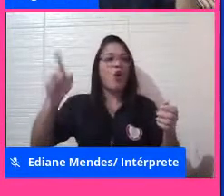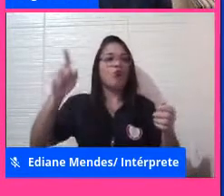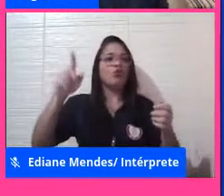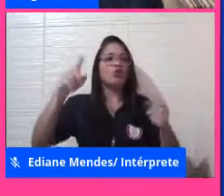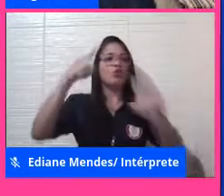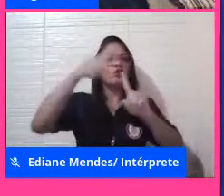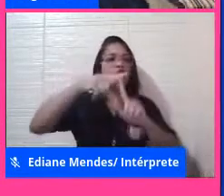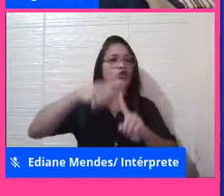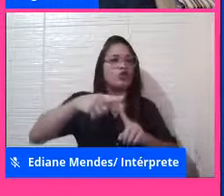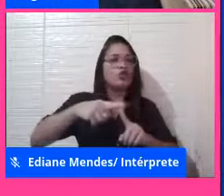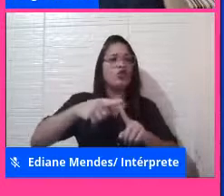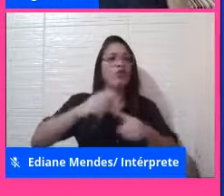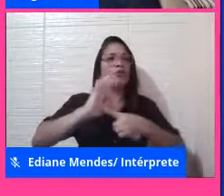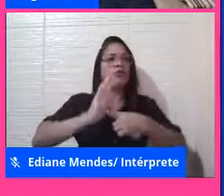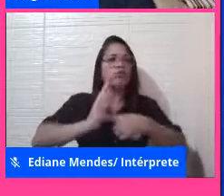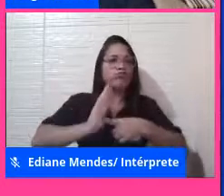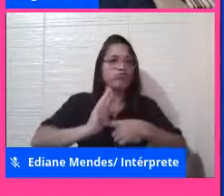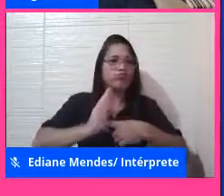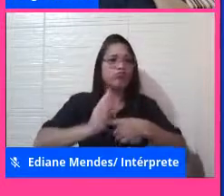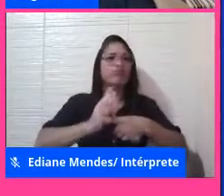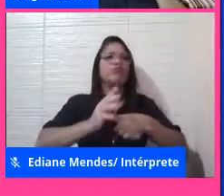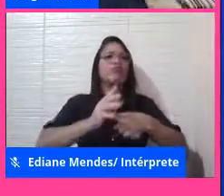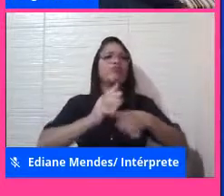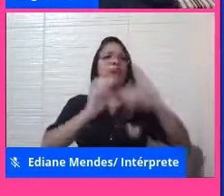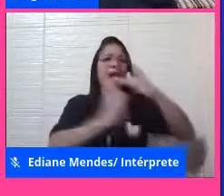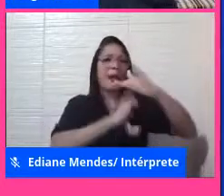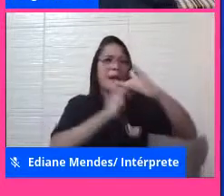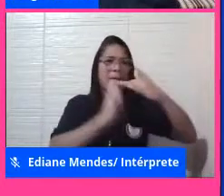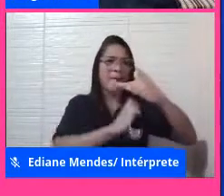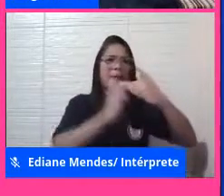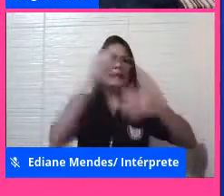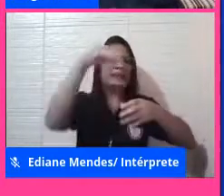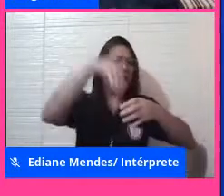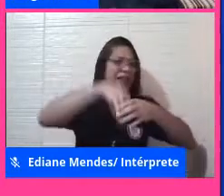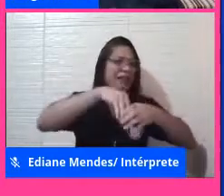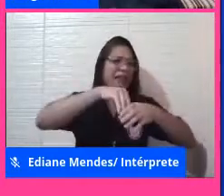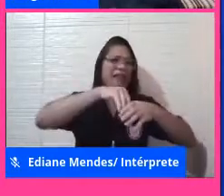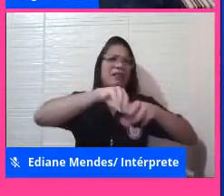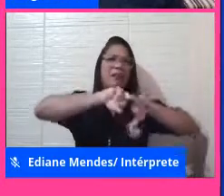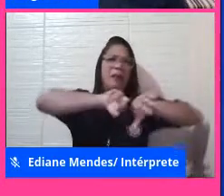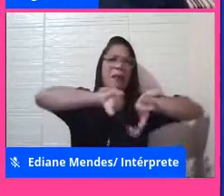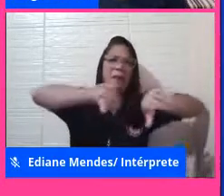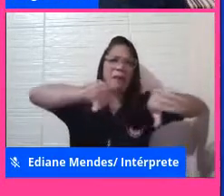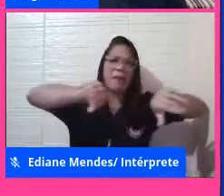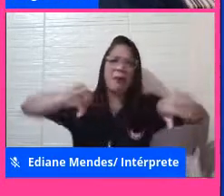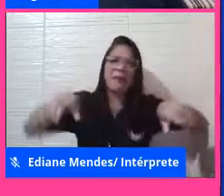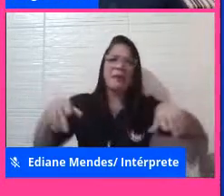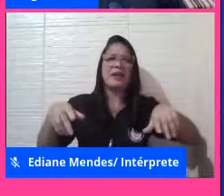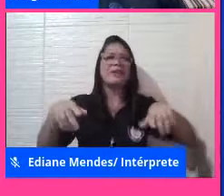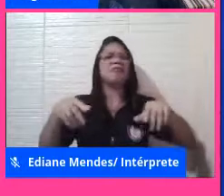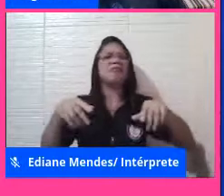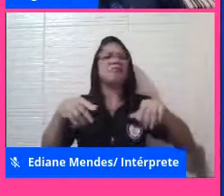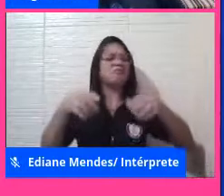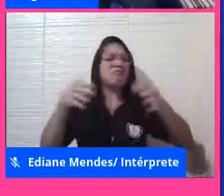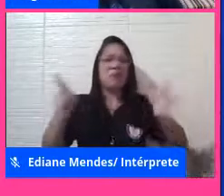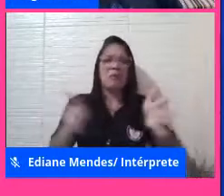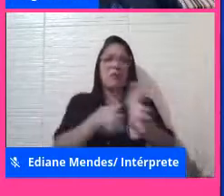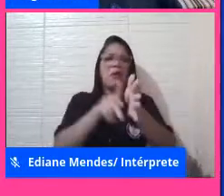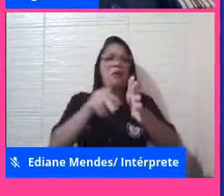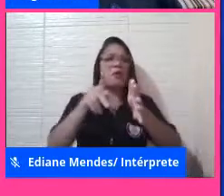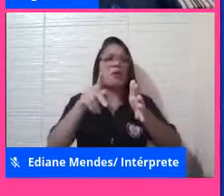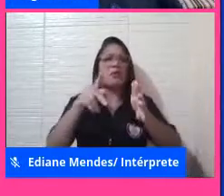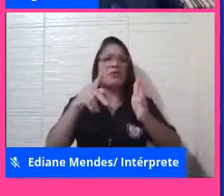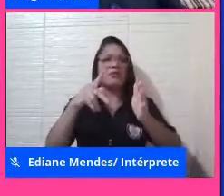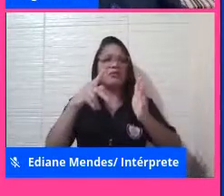até motores, né, em várias empresas. Quando eu dou a palestra de indústria 4.0 e impressão 3D, eu mostro as empresas